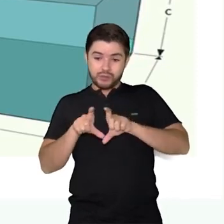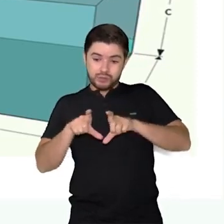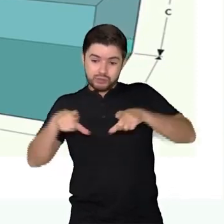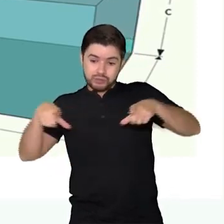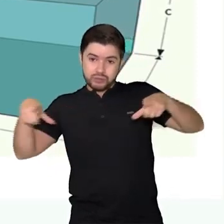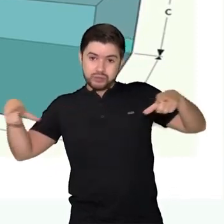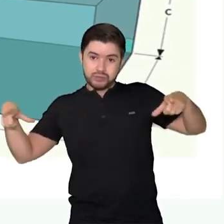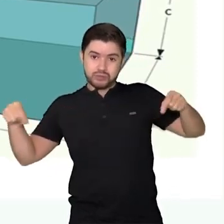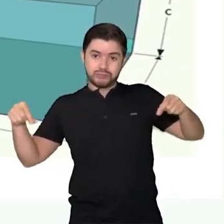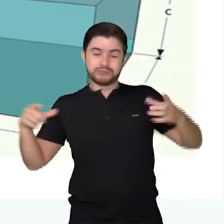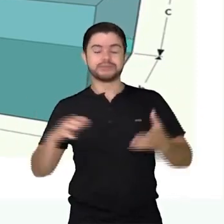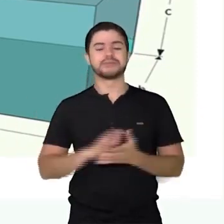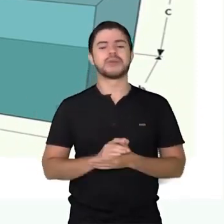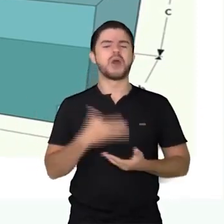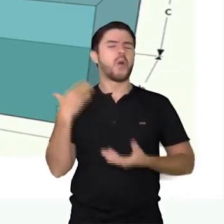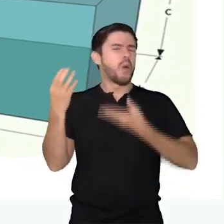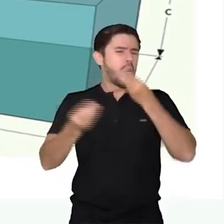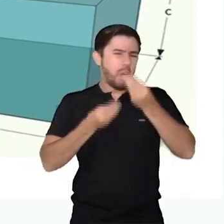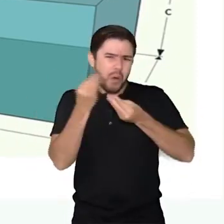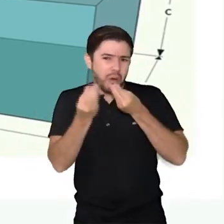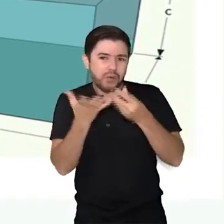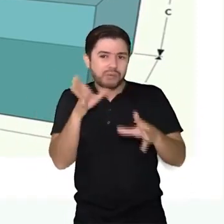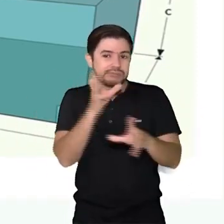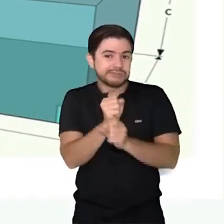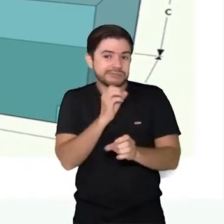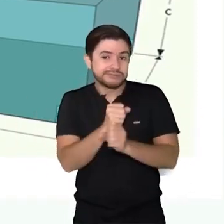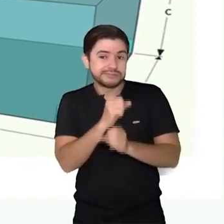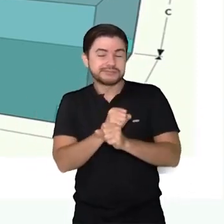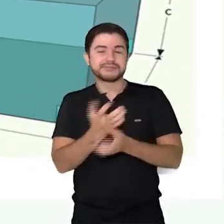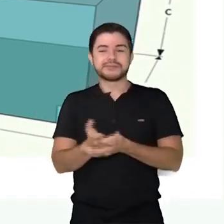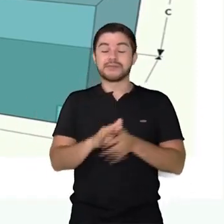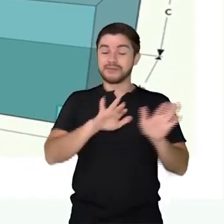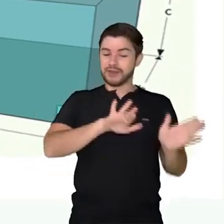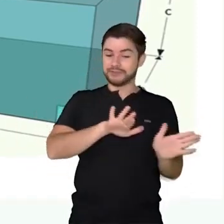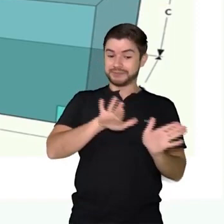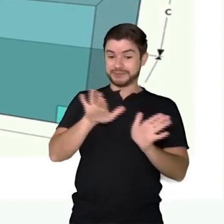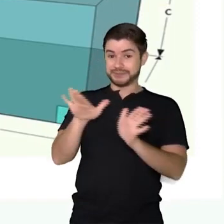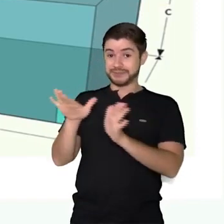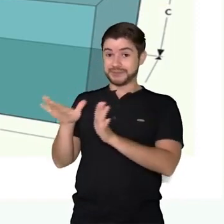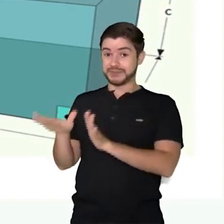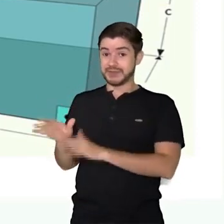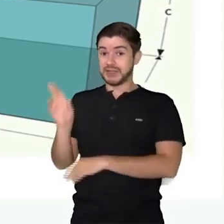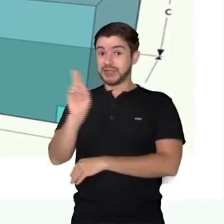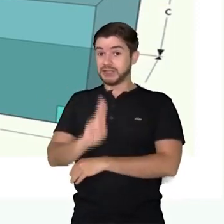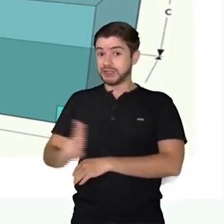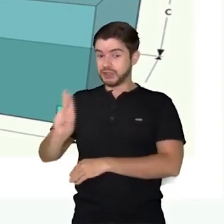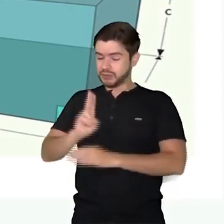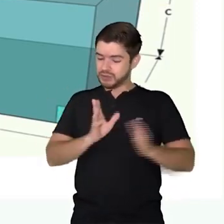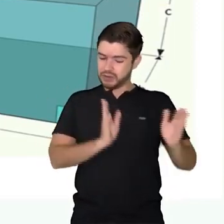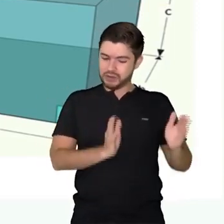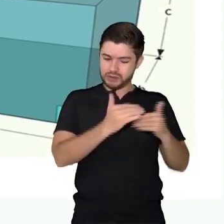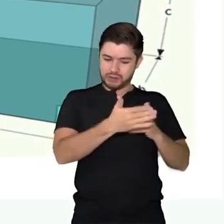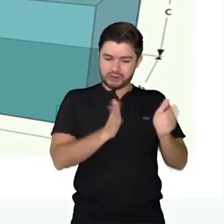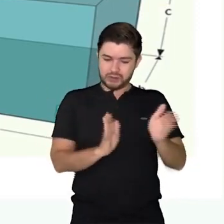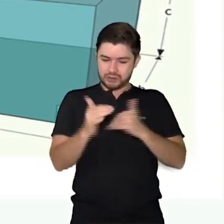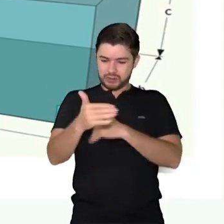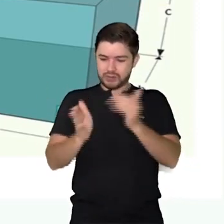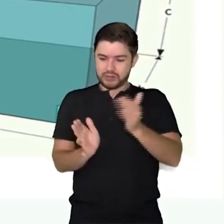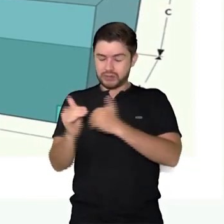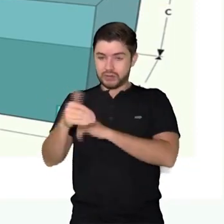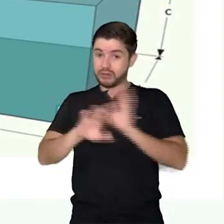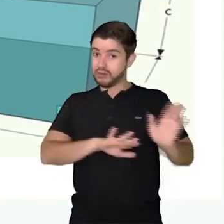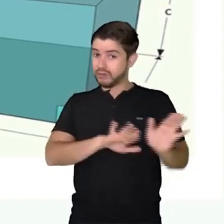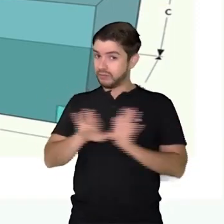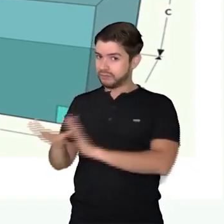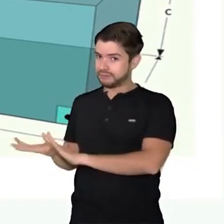calcula o volume dessas situações, né? Vamos deixar um pouquinho de lado a utilização dos cubinhos como unidade de